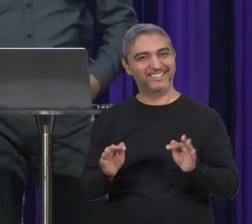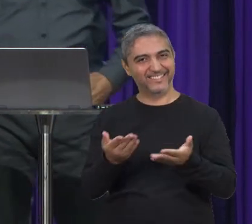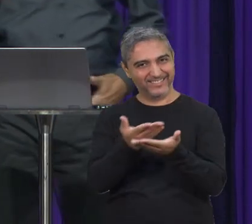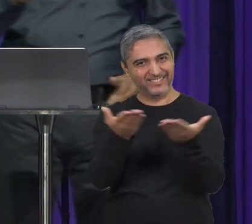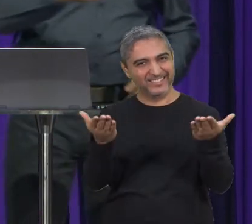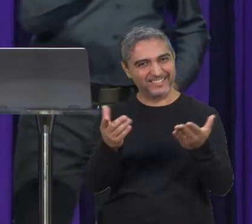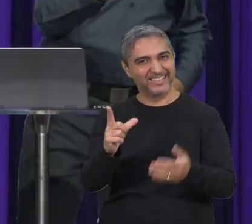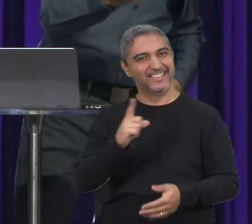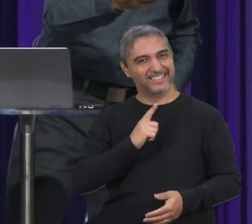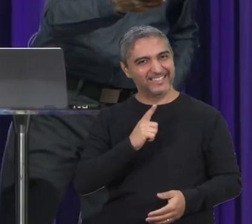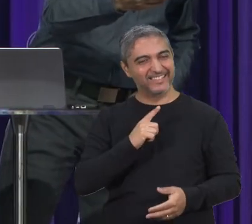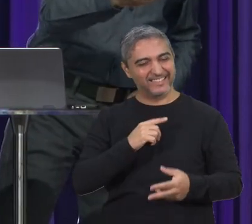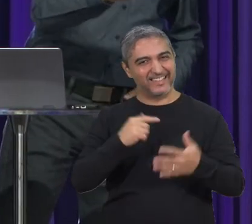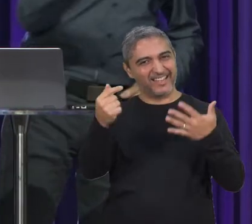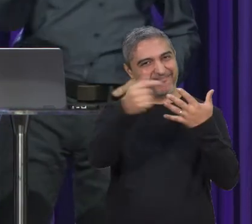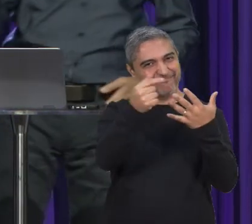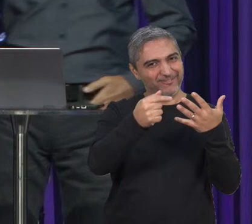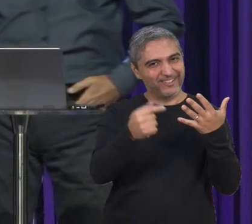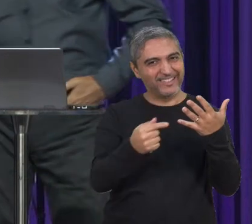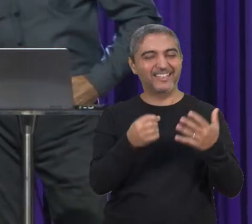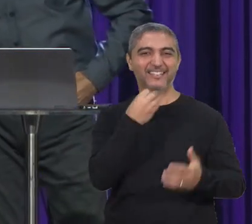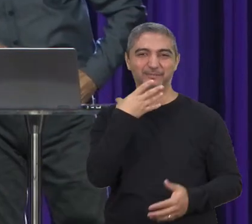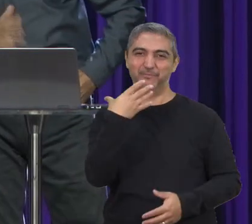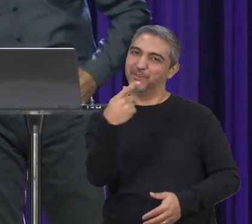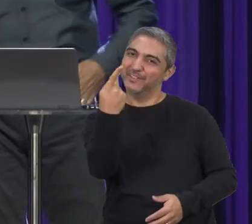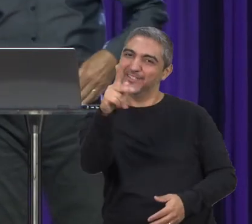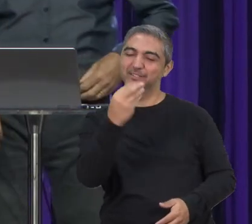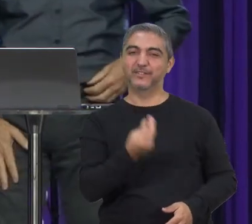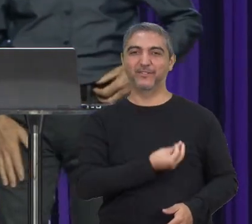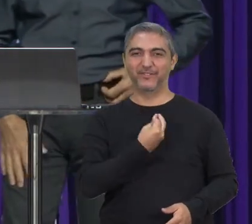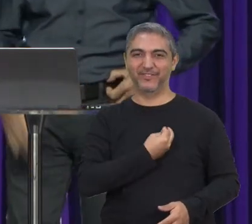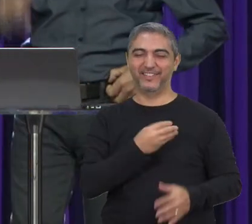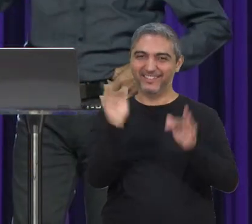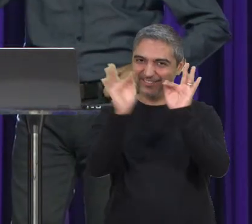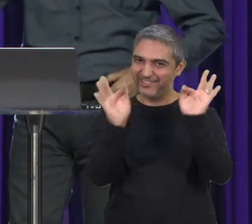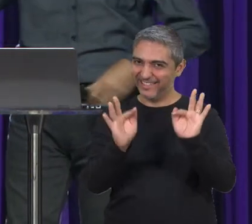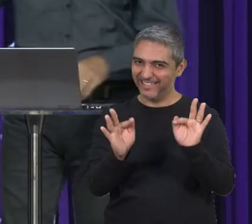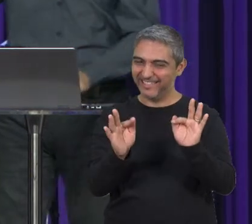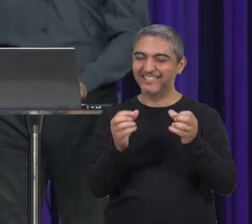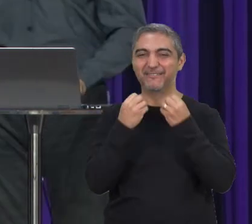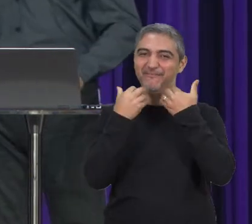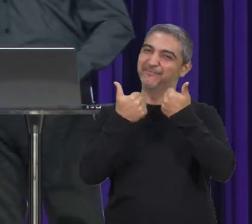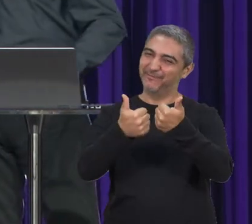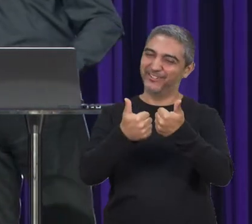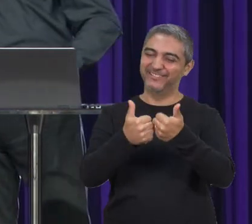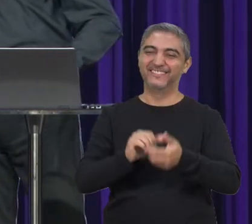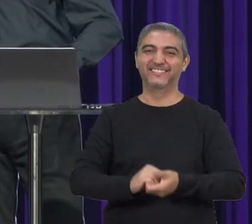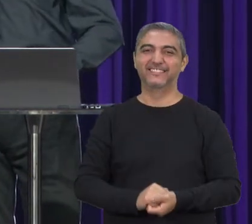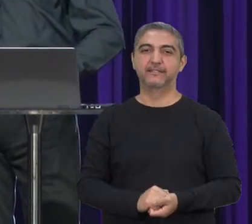boa, parecido com Deus na sua vida? Que bom, né? É muito joia. Mas não se anime muito.